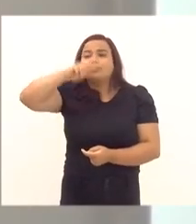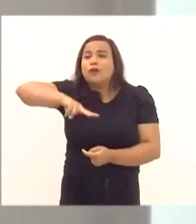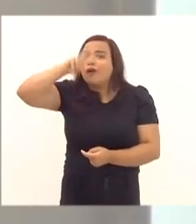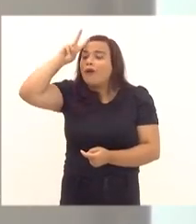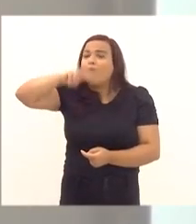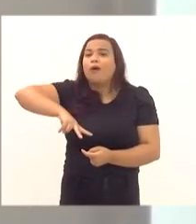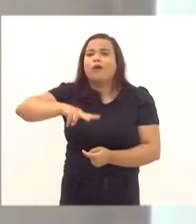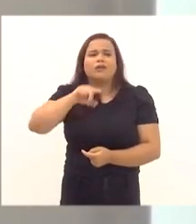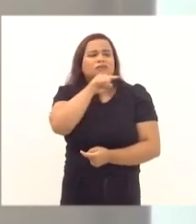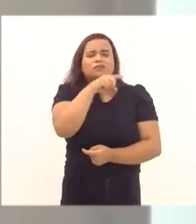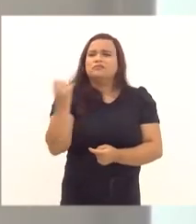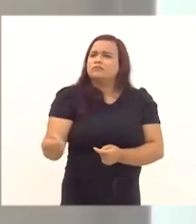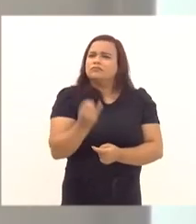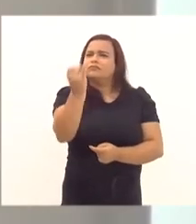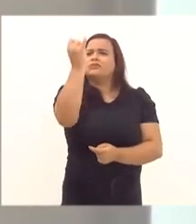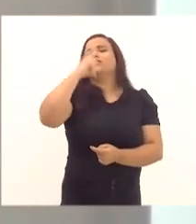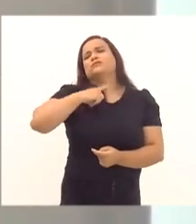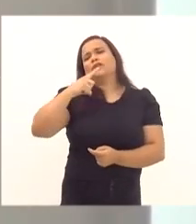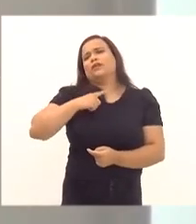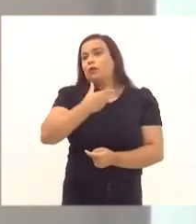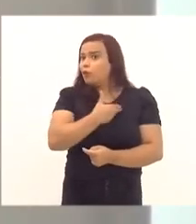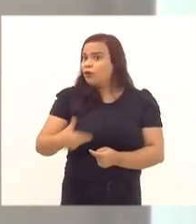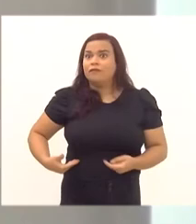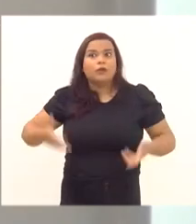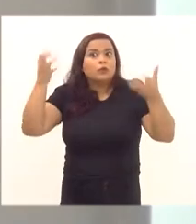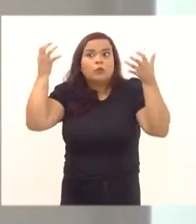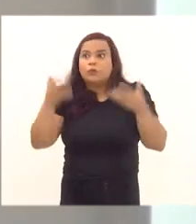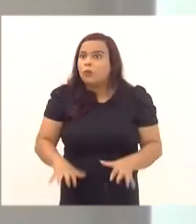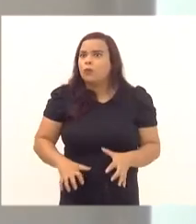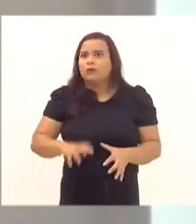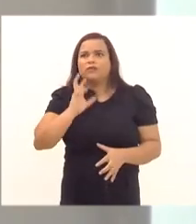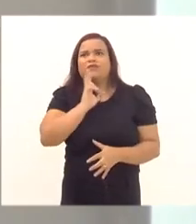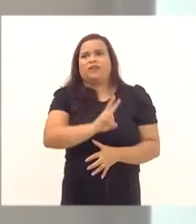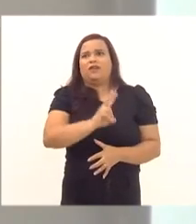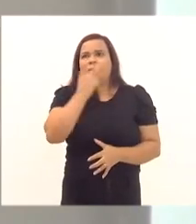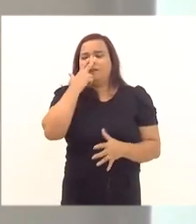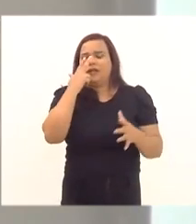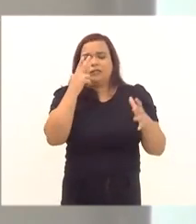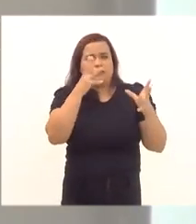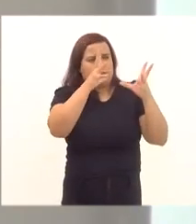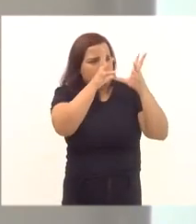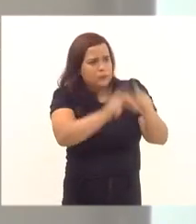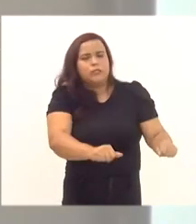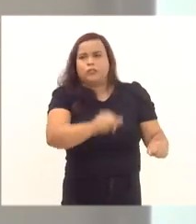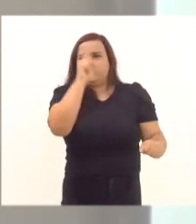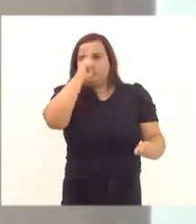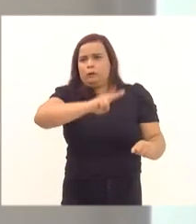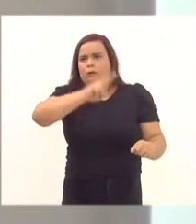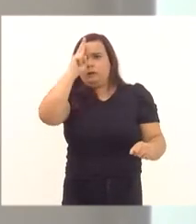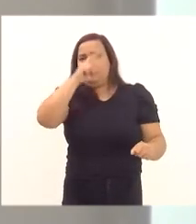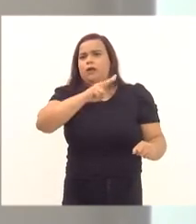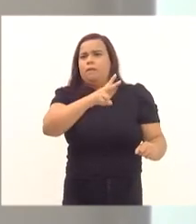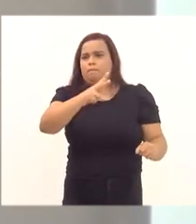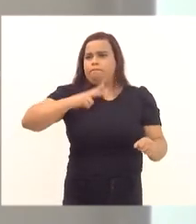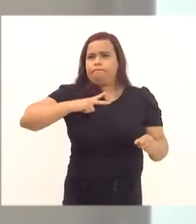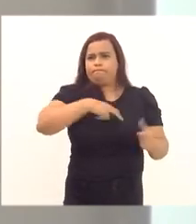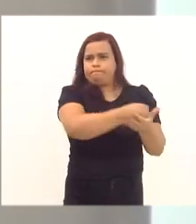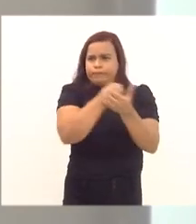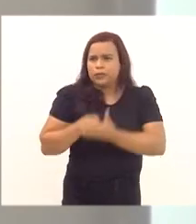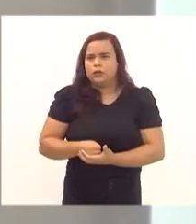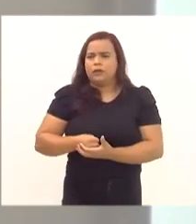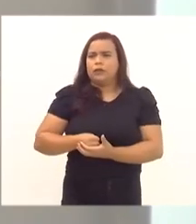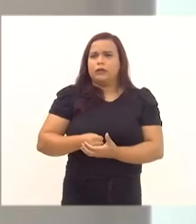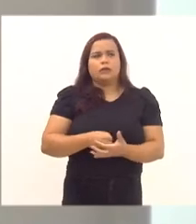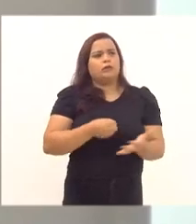é o que o governo é justamente o que esse governo não quer ele destrói a história ali privatiza ele terceiriza